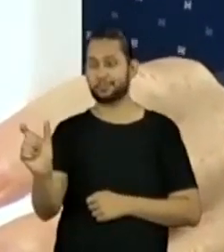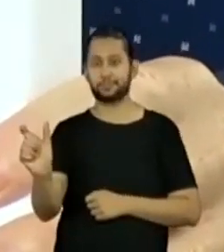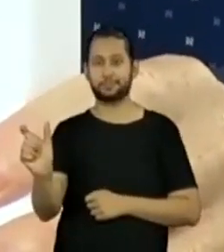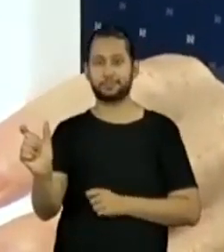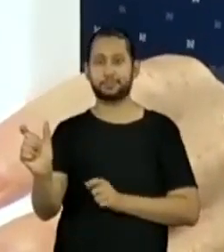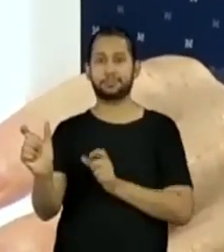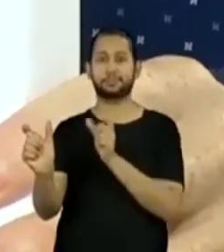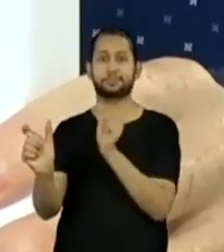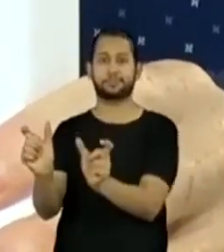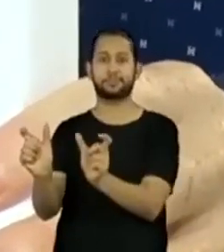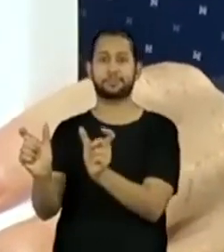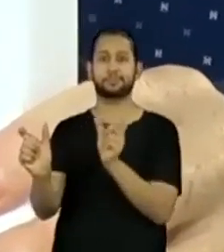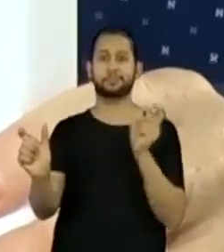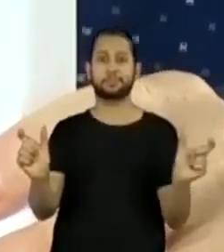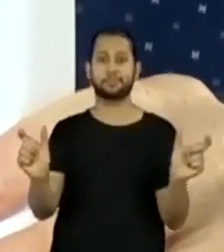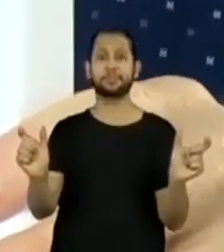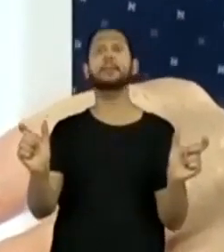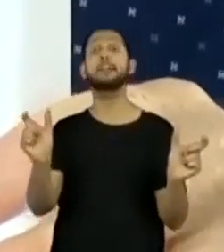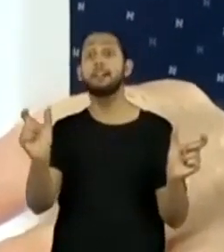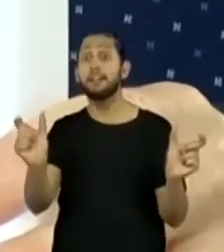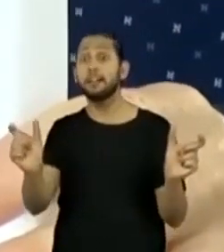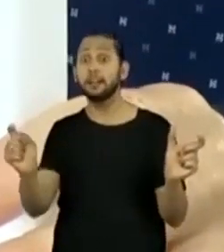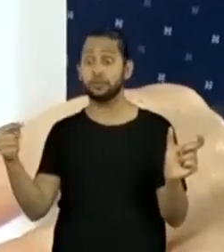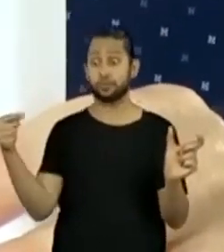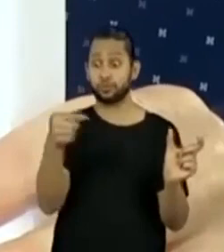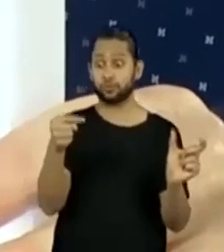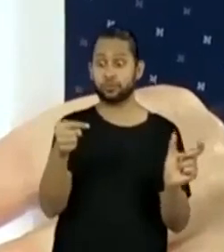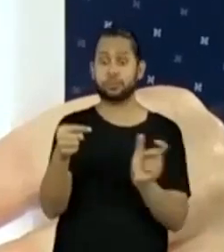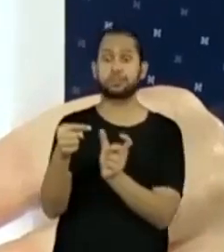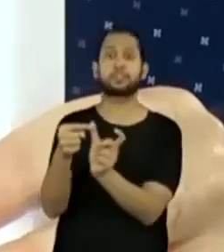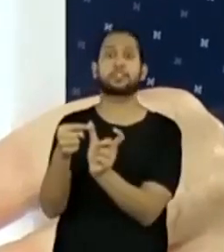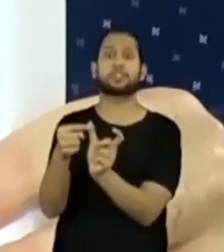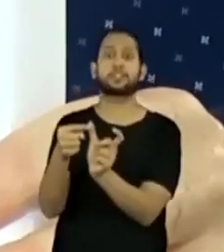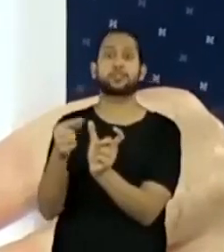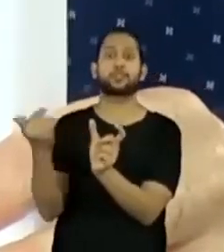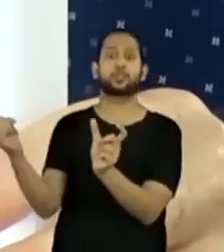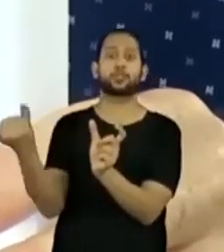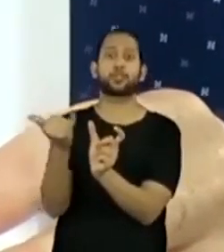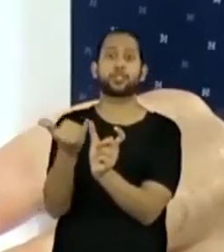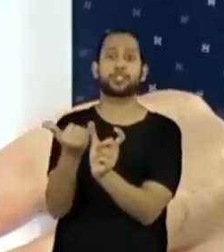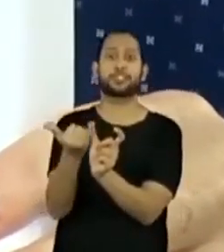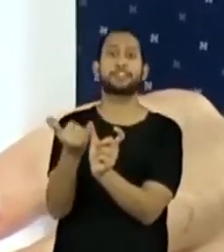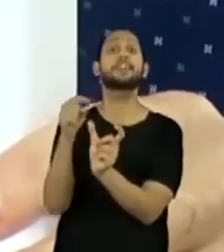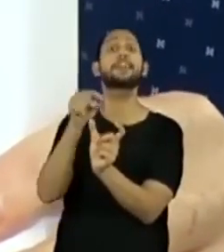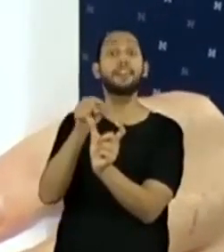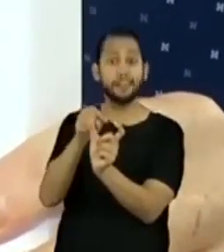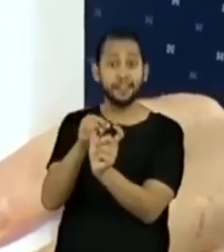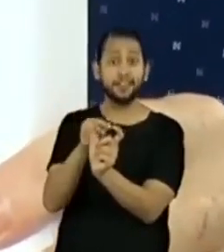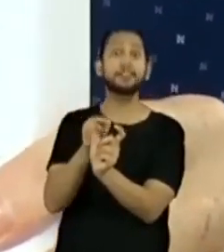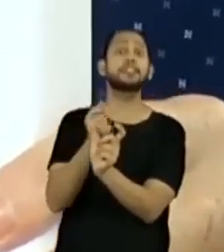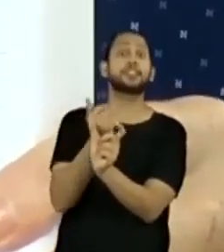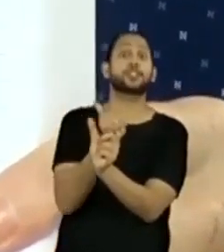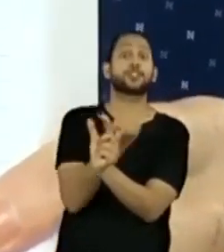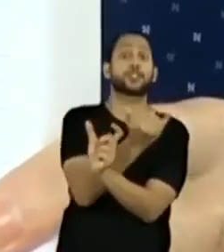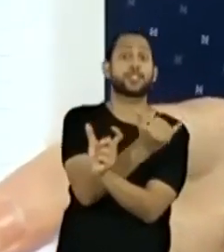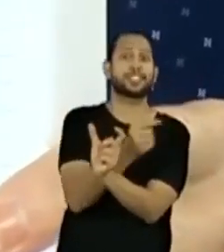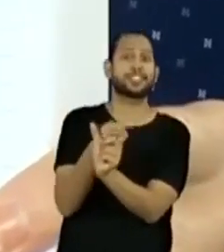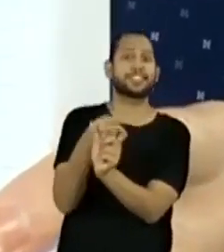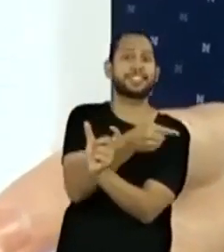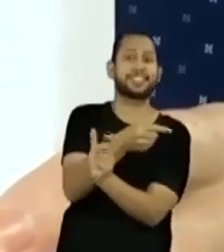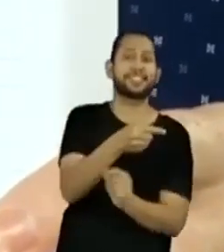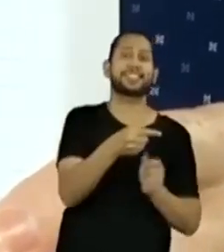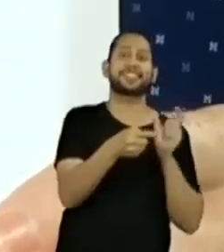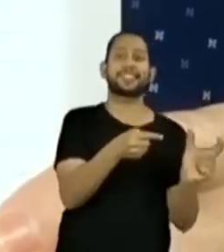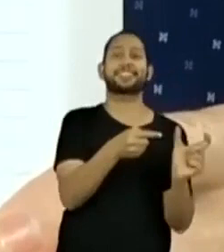cadeias alimentares, tá? Vejam que aqui no caderno eu coloquei linha pontilhada, onde vocês